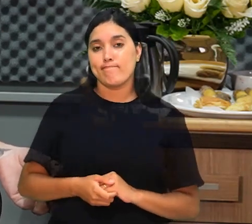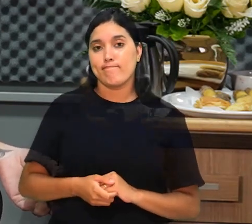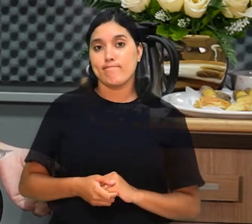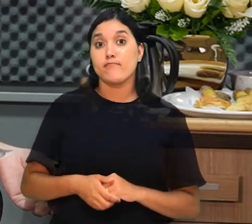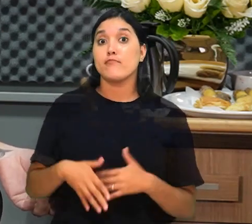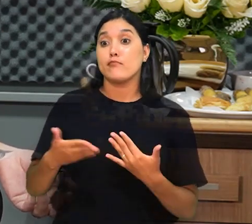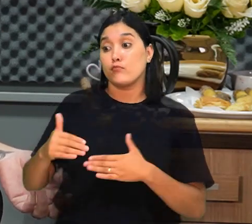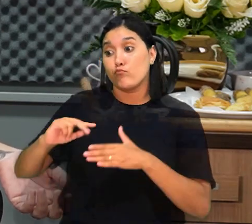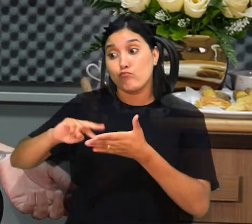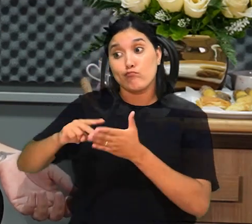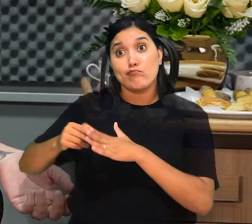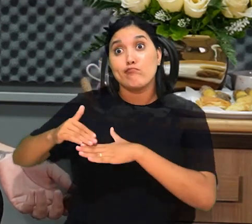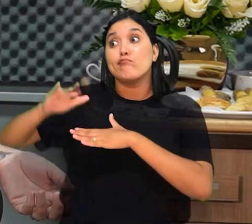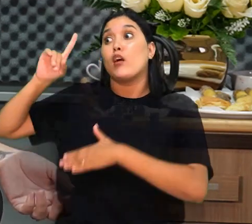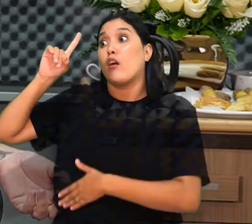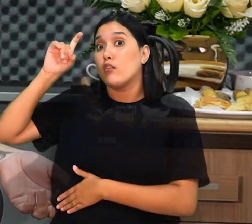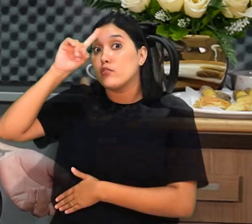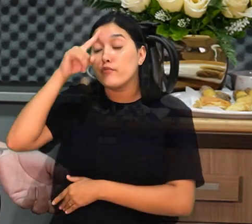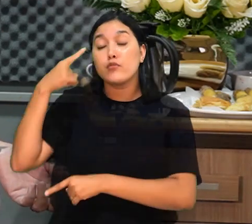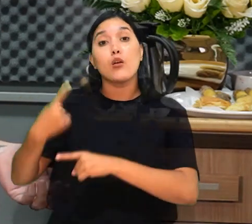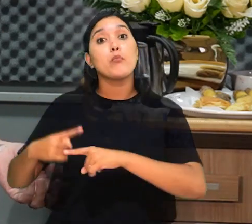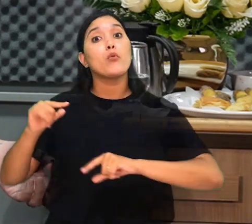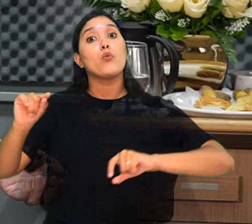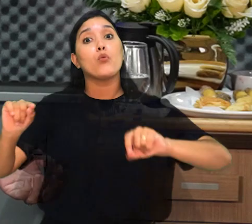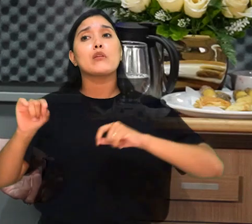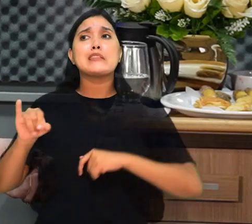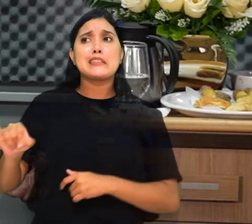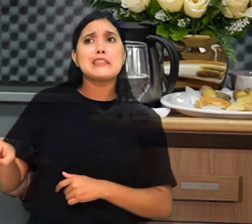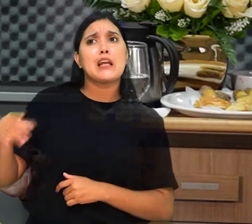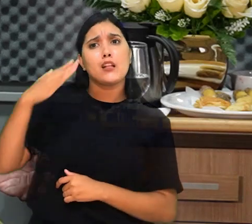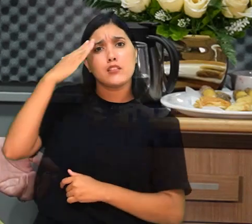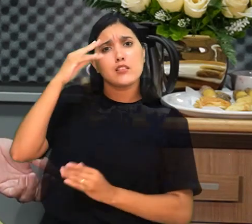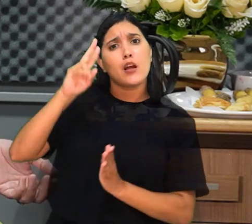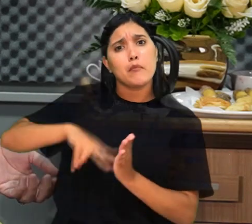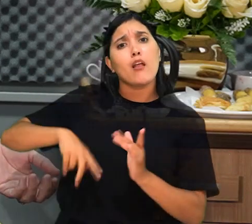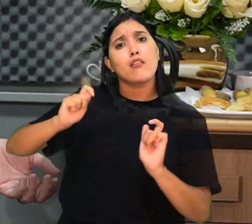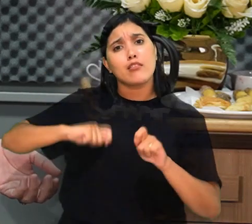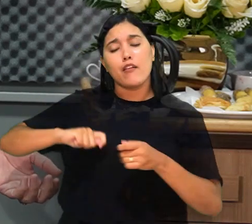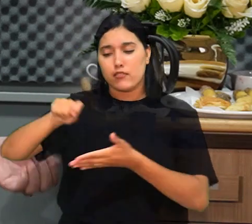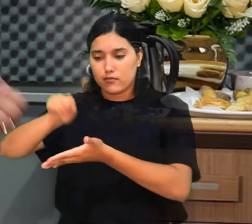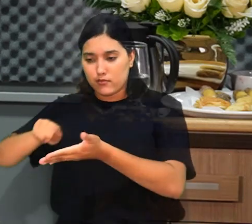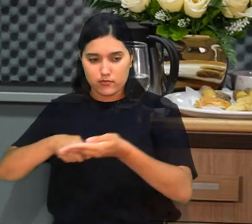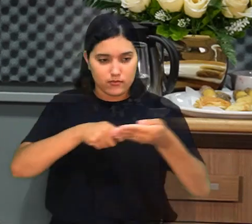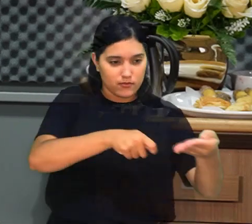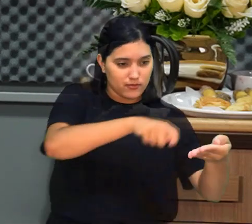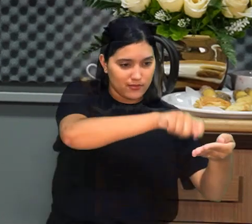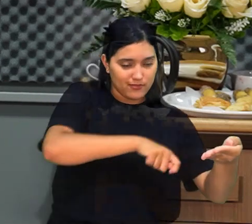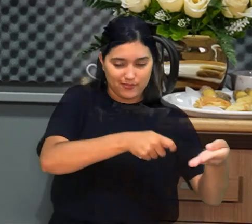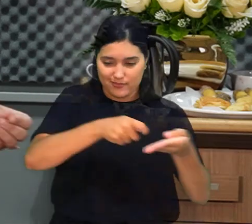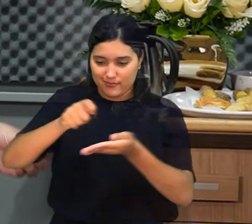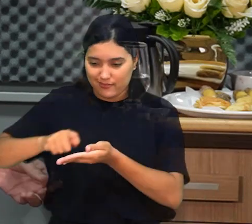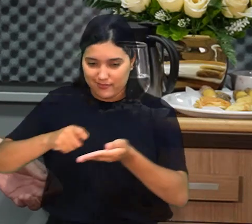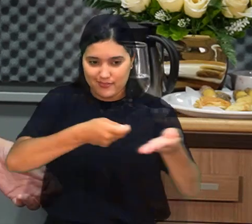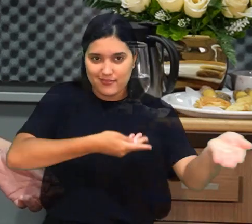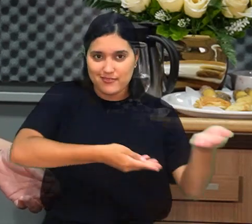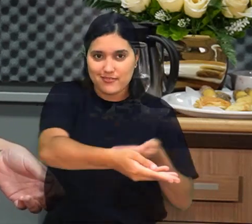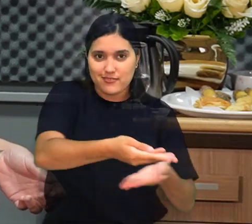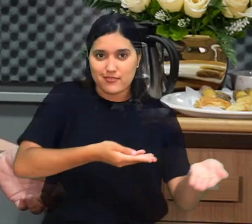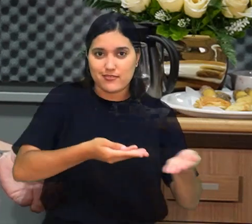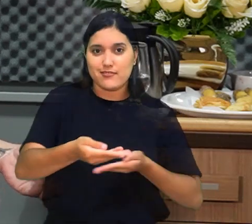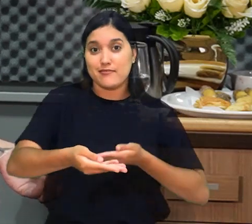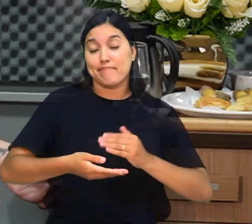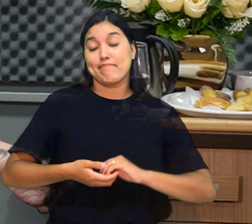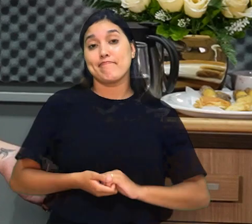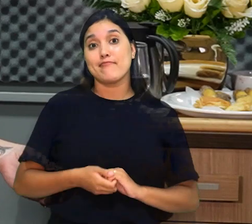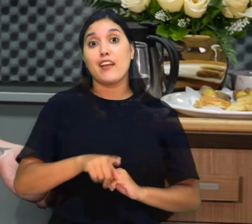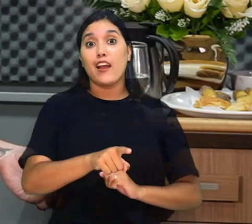Ele só conhece o alfabeto, mas não sabe, não é alfabetizado, não. E aí era mais difícil ainda, né? Porque pelo